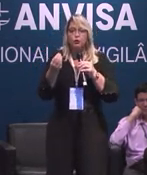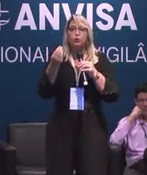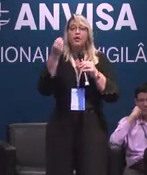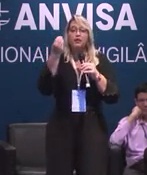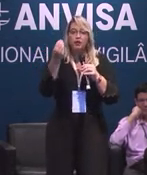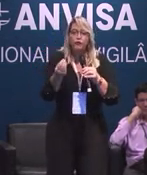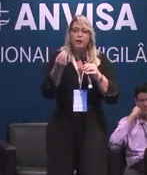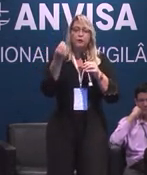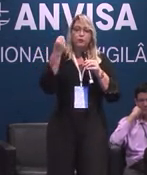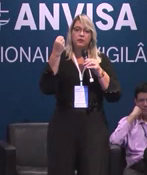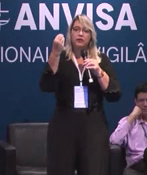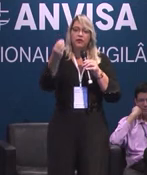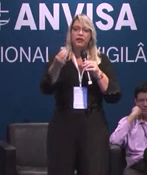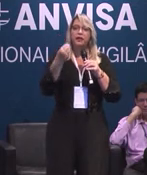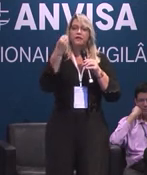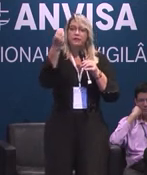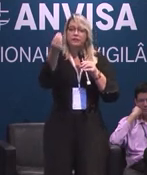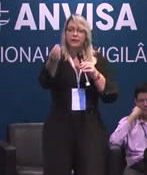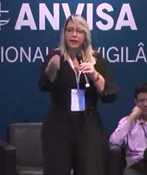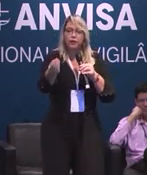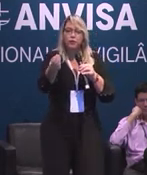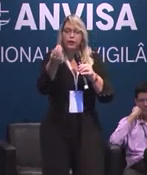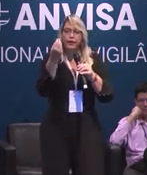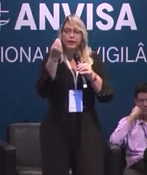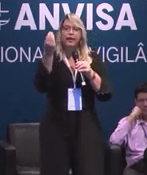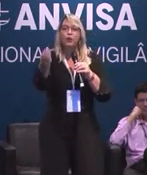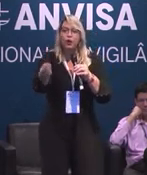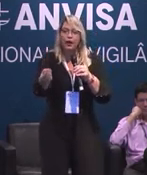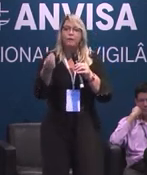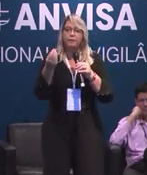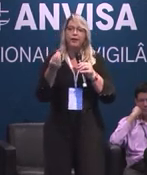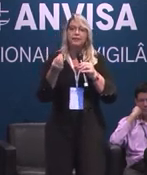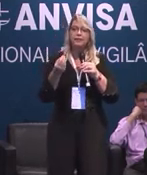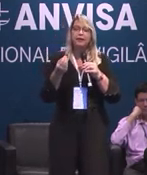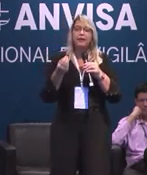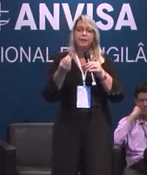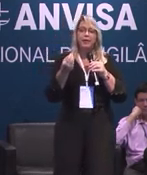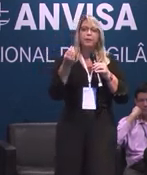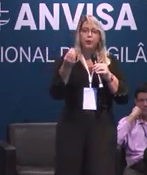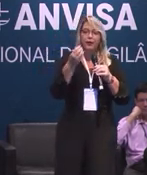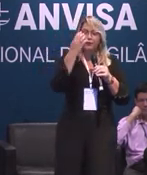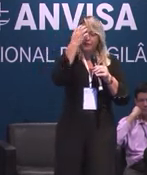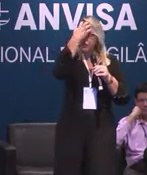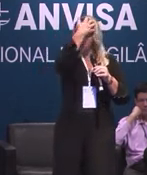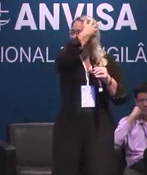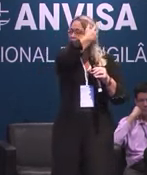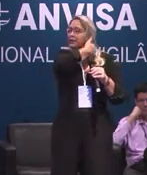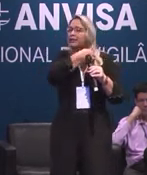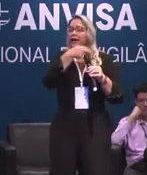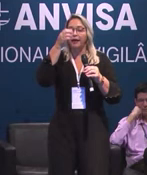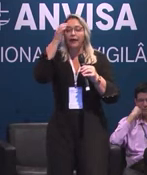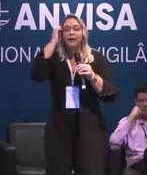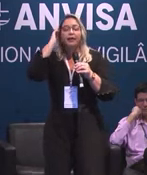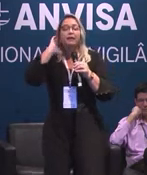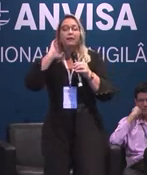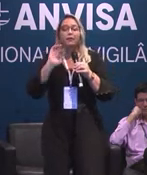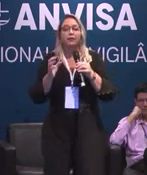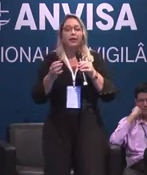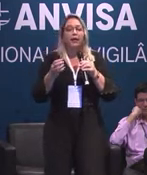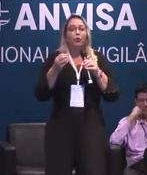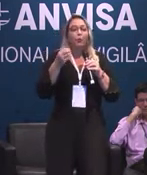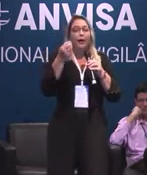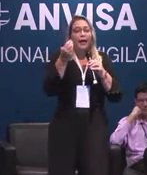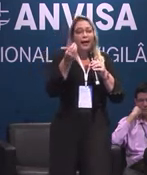que, de fato, deveria ser, ter o olhar mais apurado da vigilância sanitária. Então,